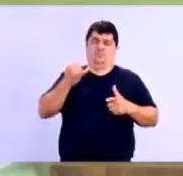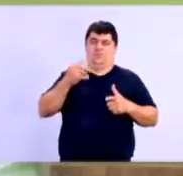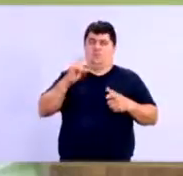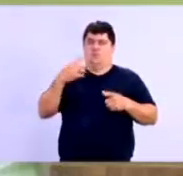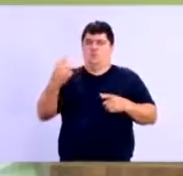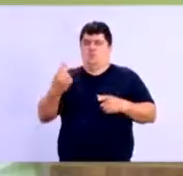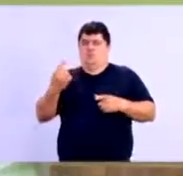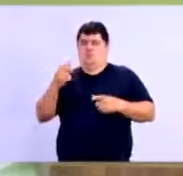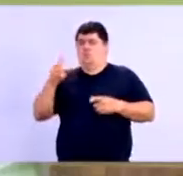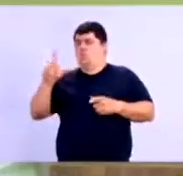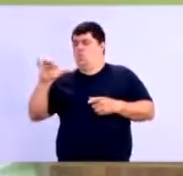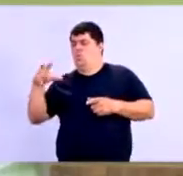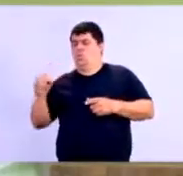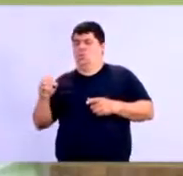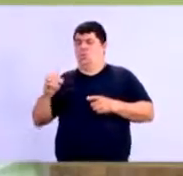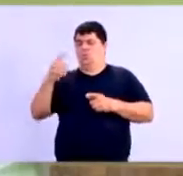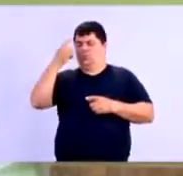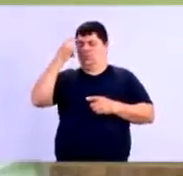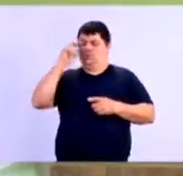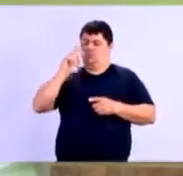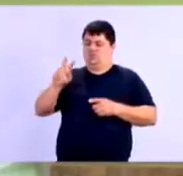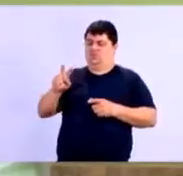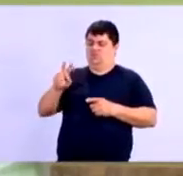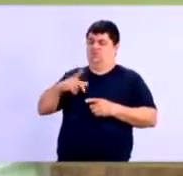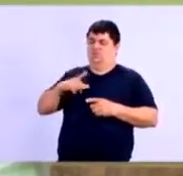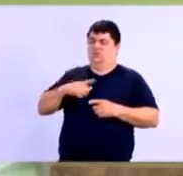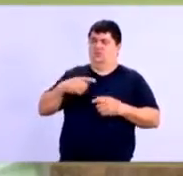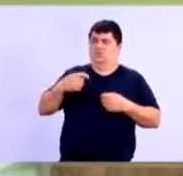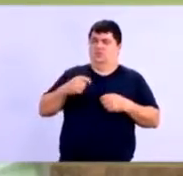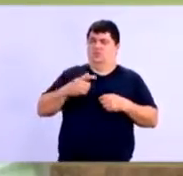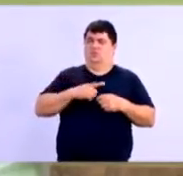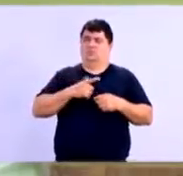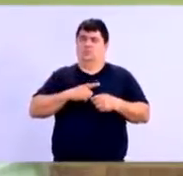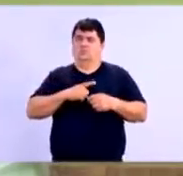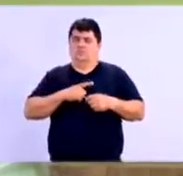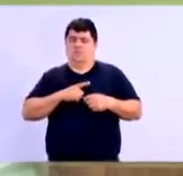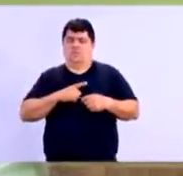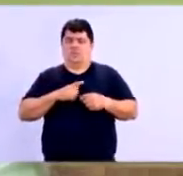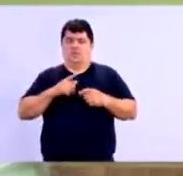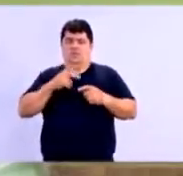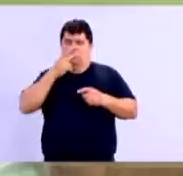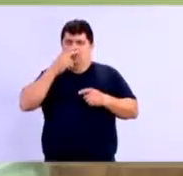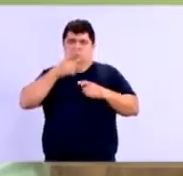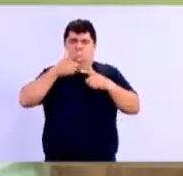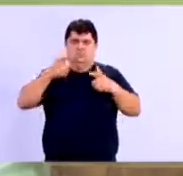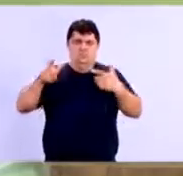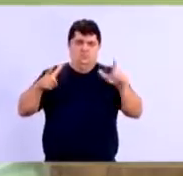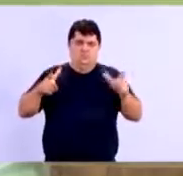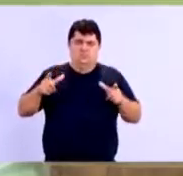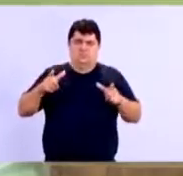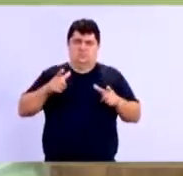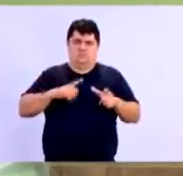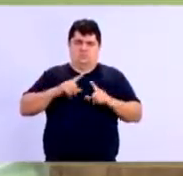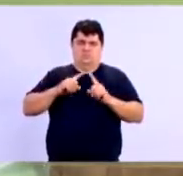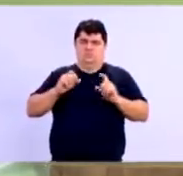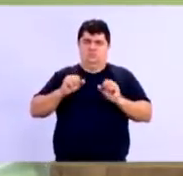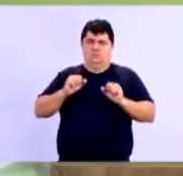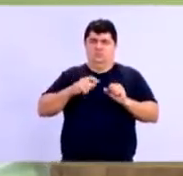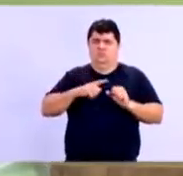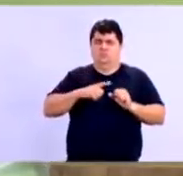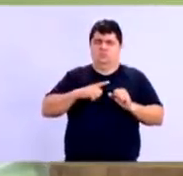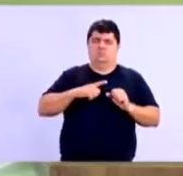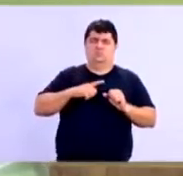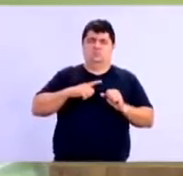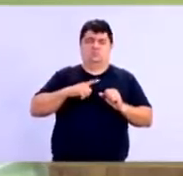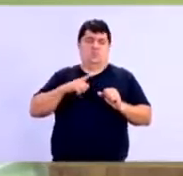analisa um índice isoladamente. Ela pode ter, aparentemente, uma rentabilidade muito boa, mas você pode estar comprometido nos